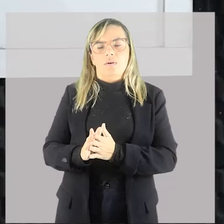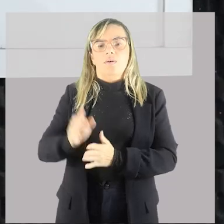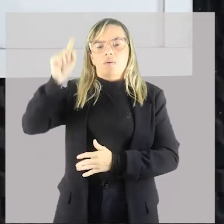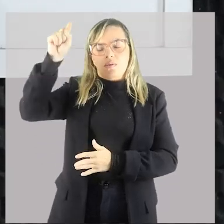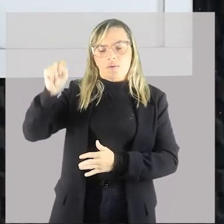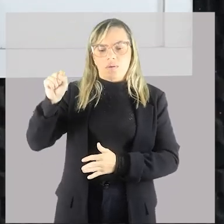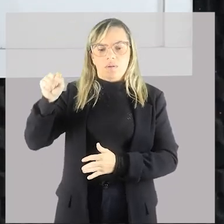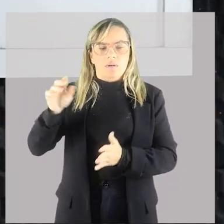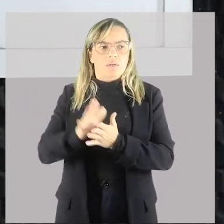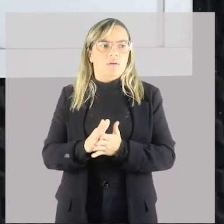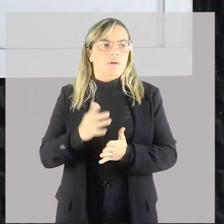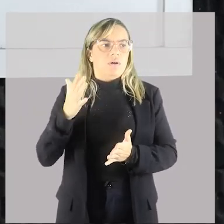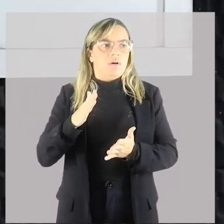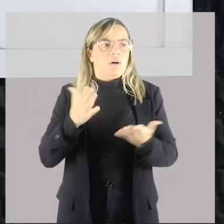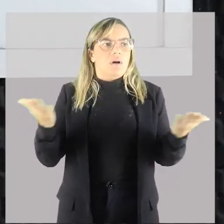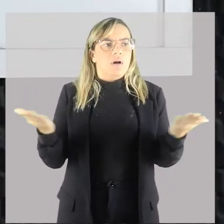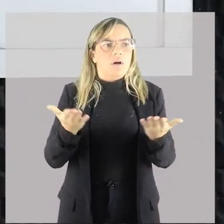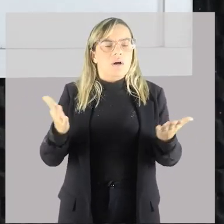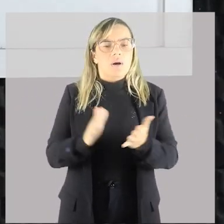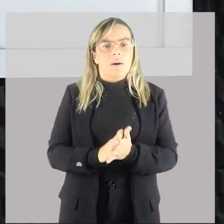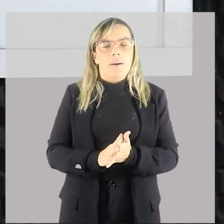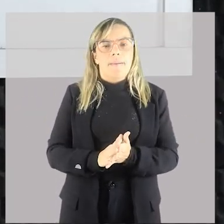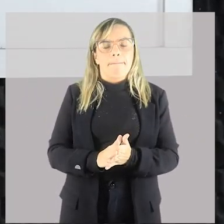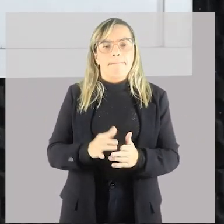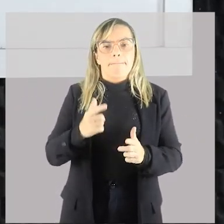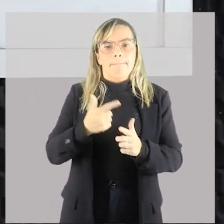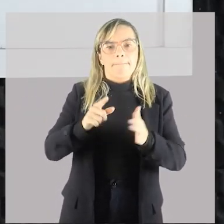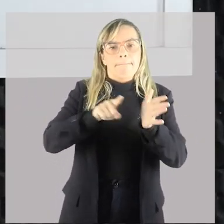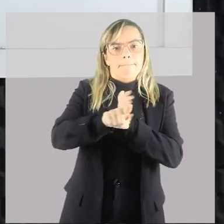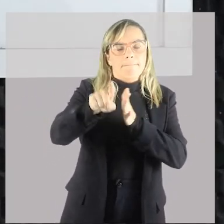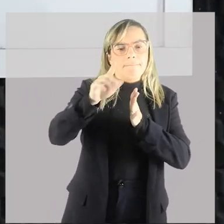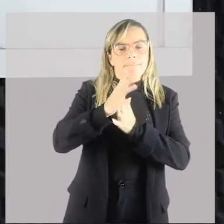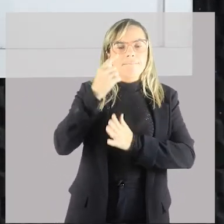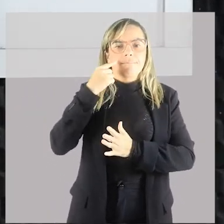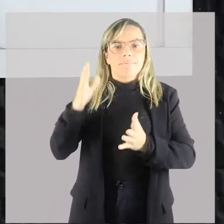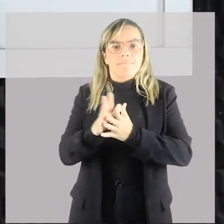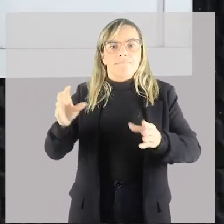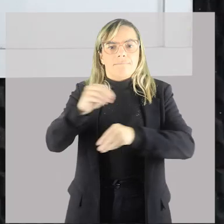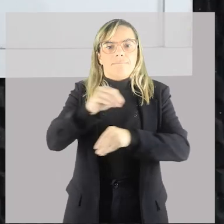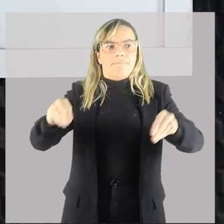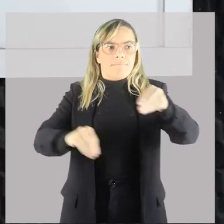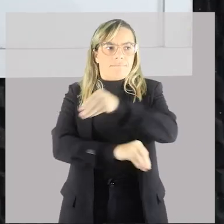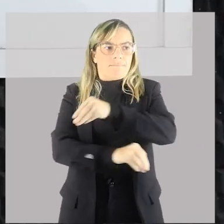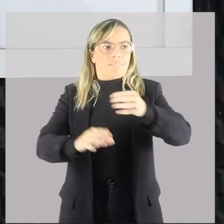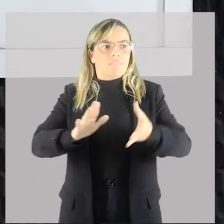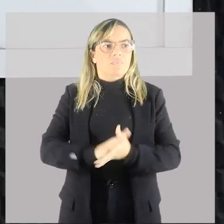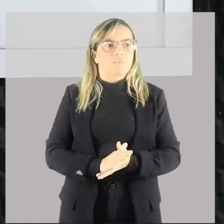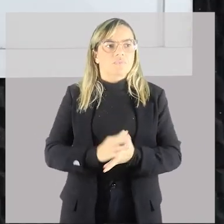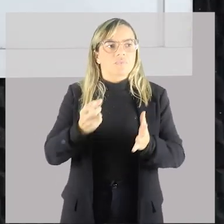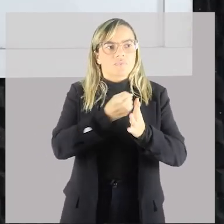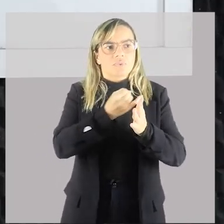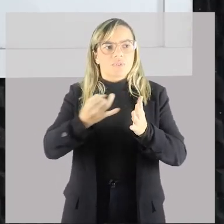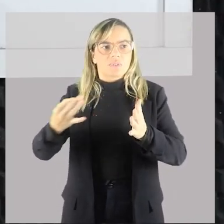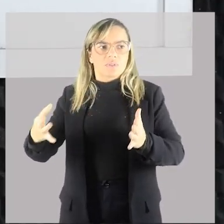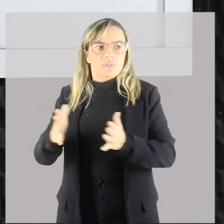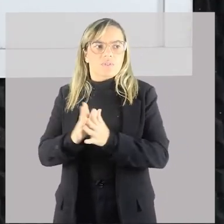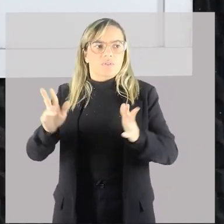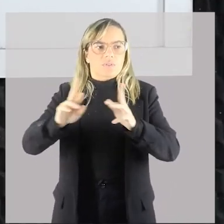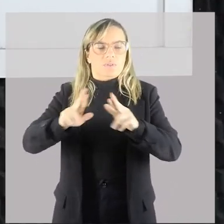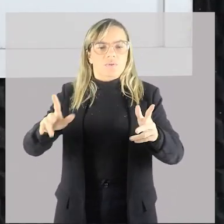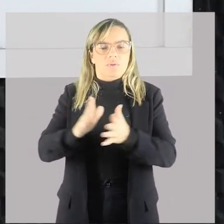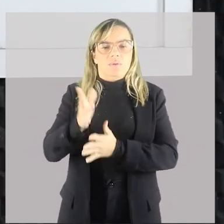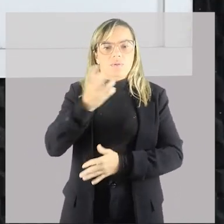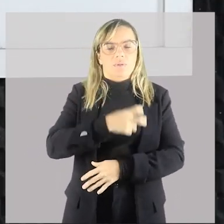tá? Olha um problema aqui que pode ser considerado um problema de permutação. De quantas maneiras